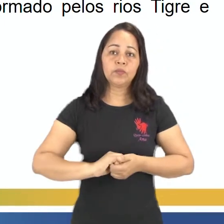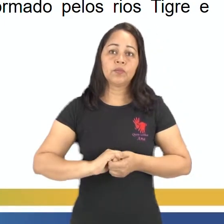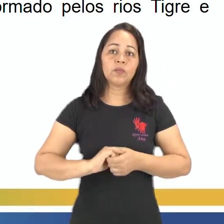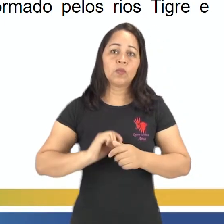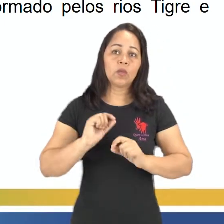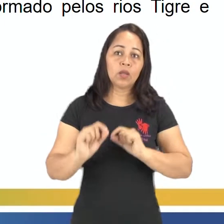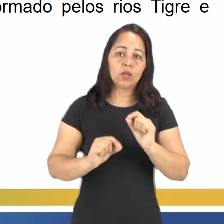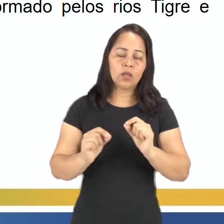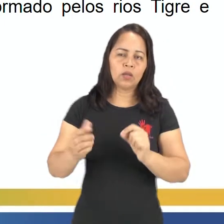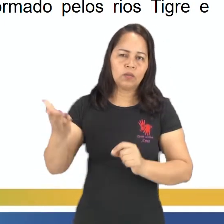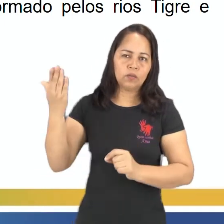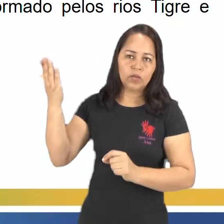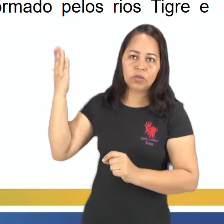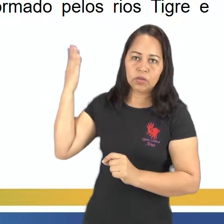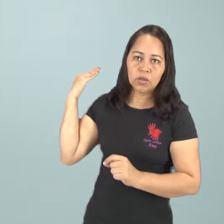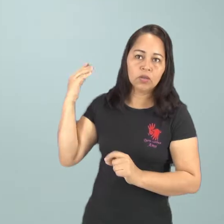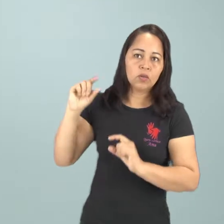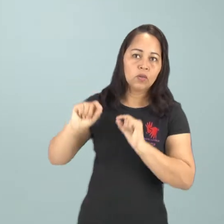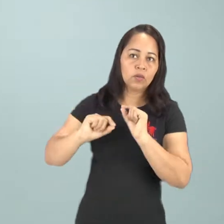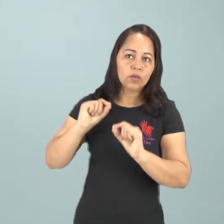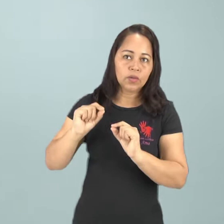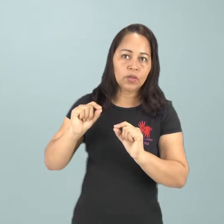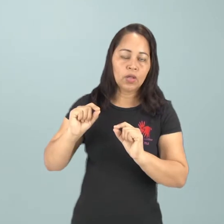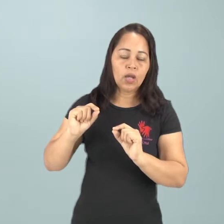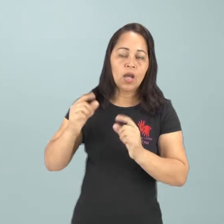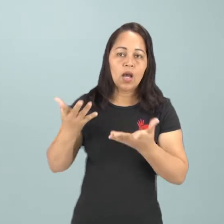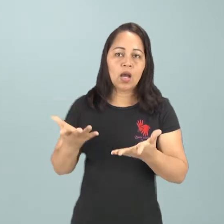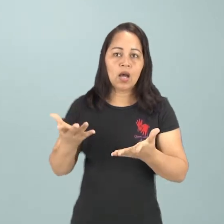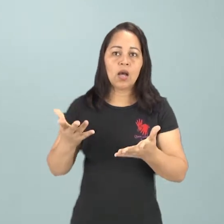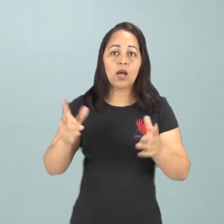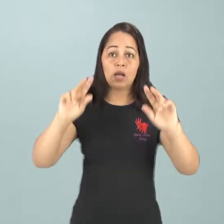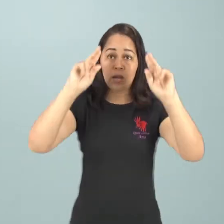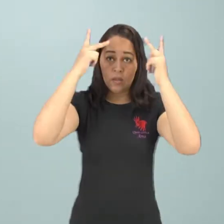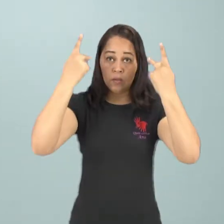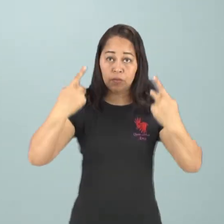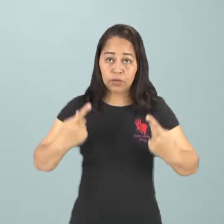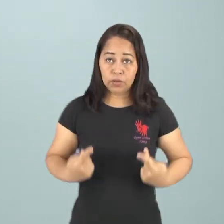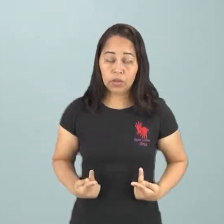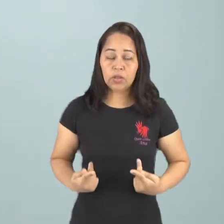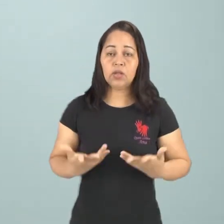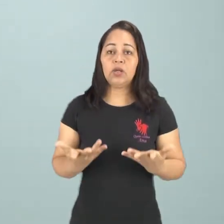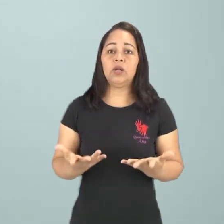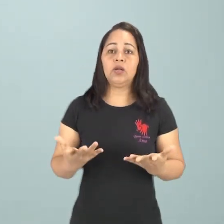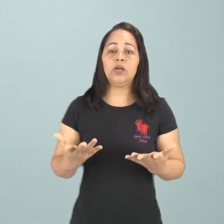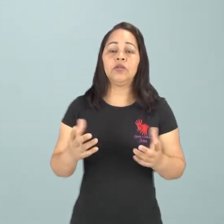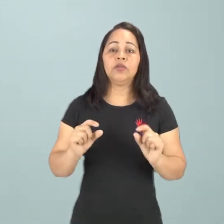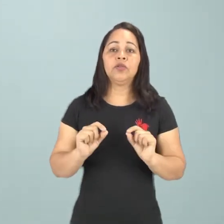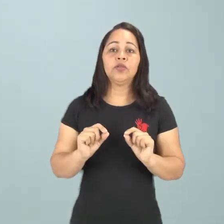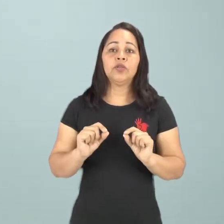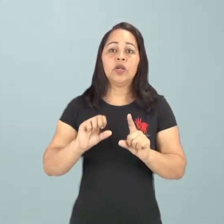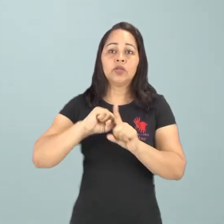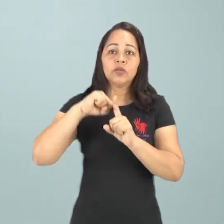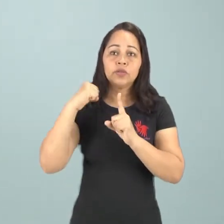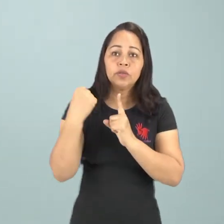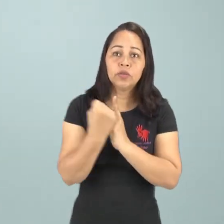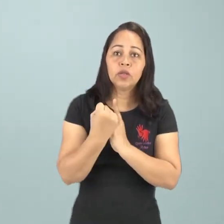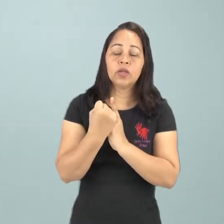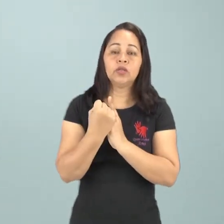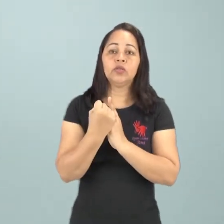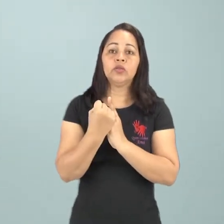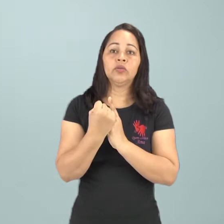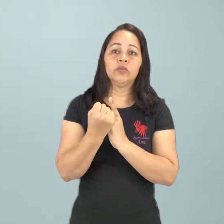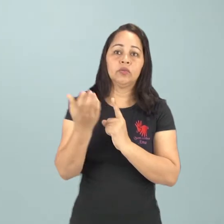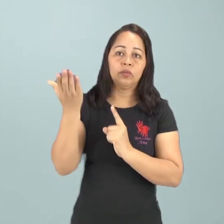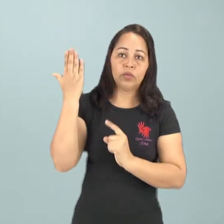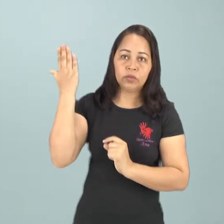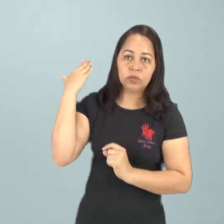que na história antiga, geralmente a sociedade, a civilização, a sociedade como um